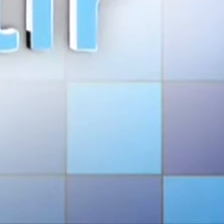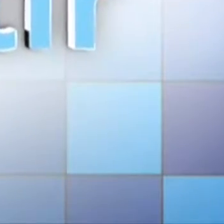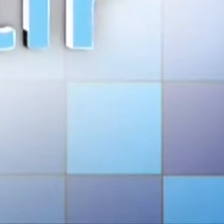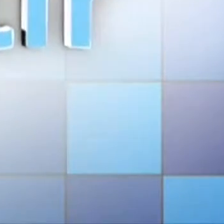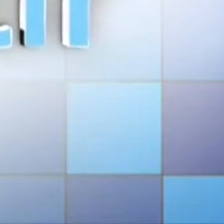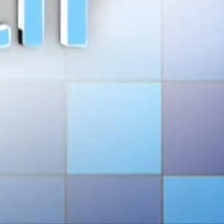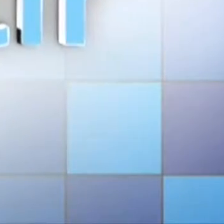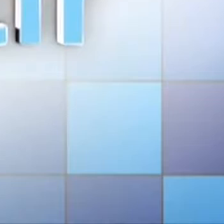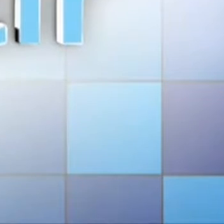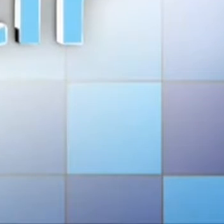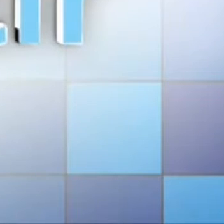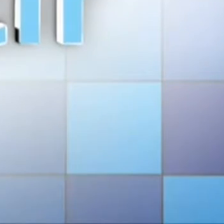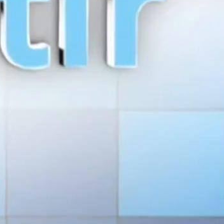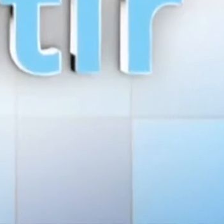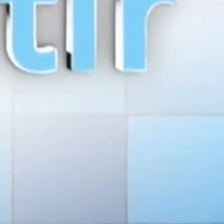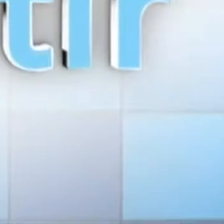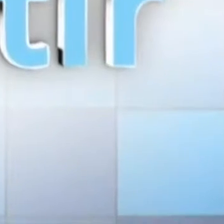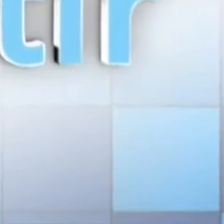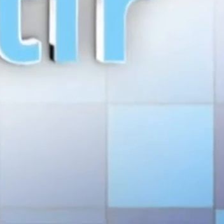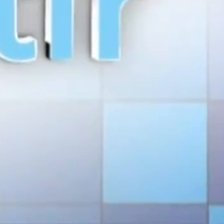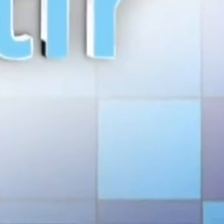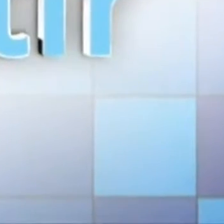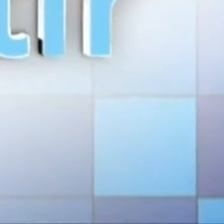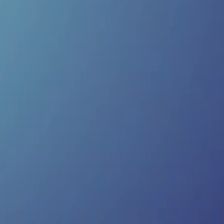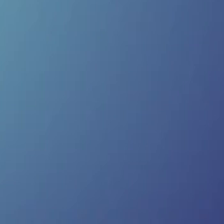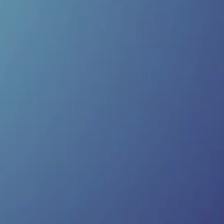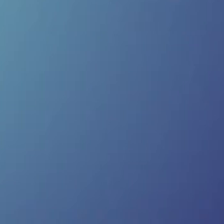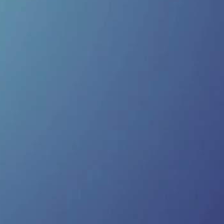Ver, Ouvir, Sentir.